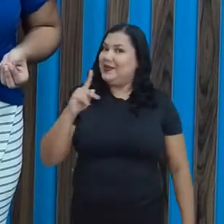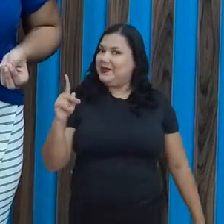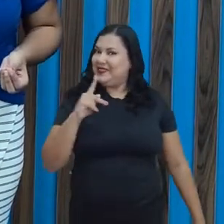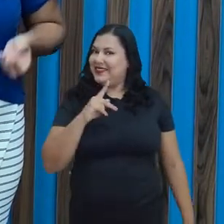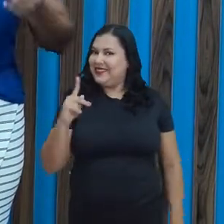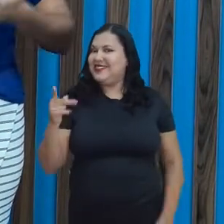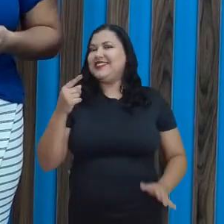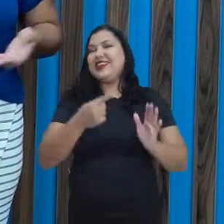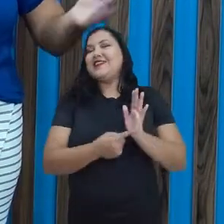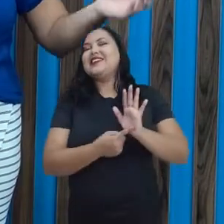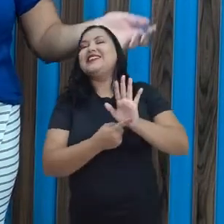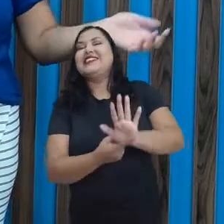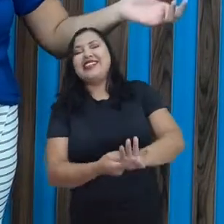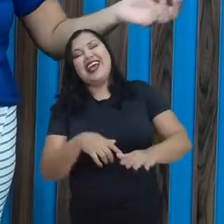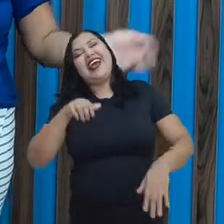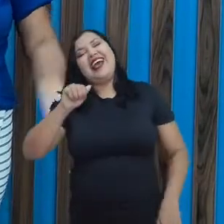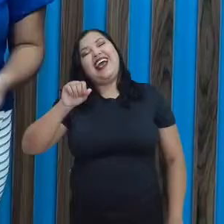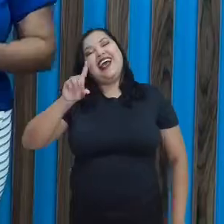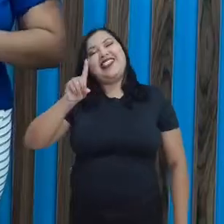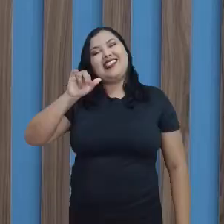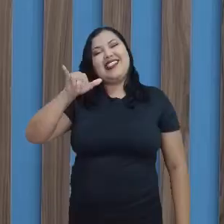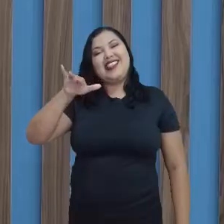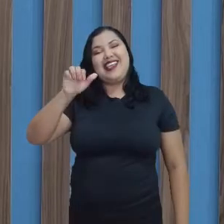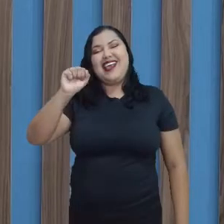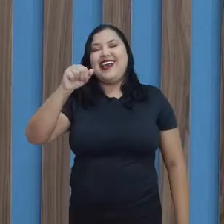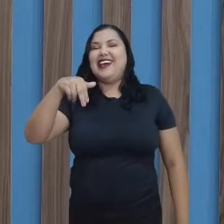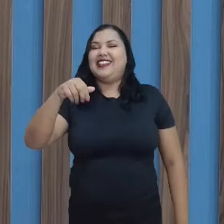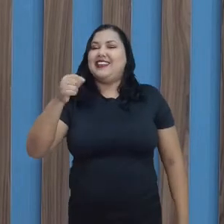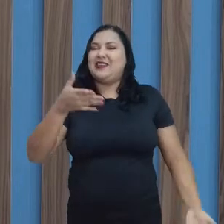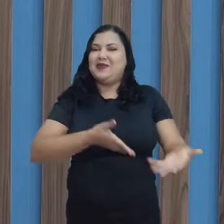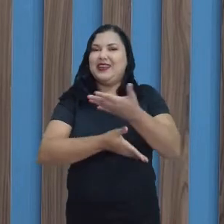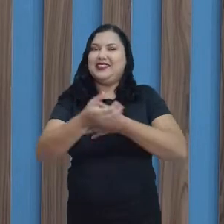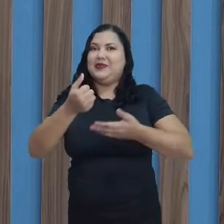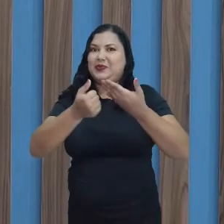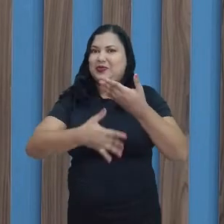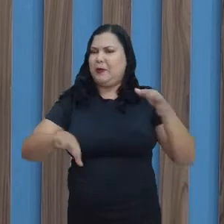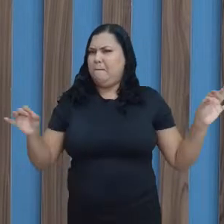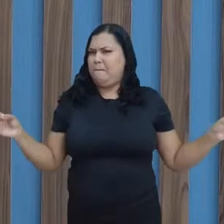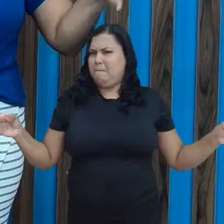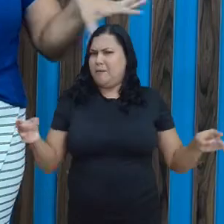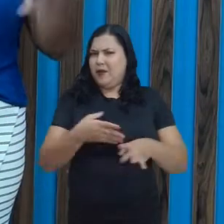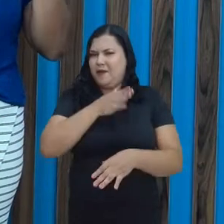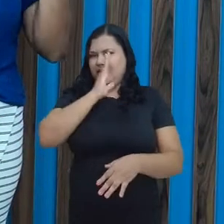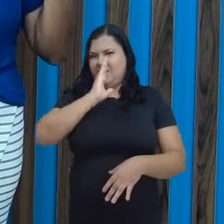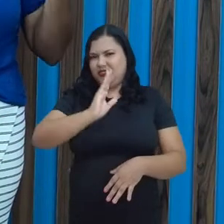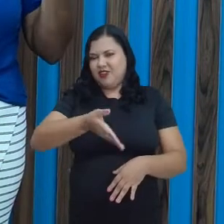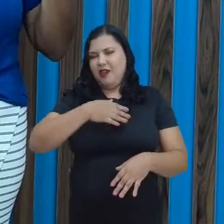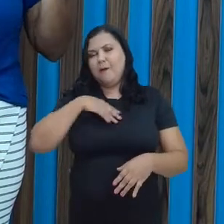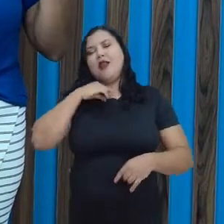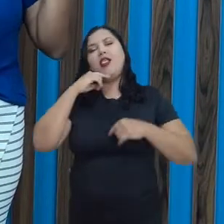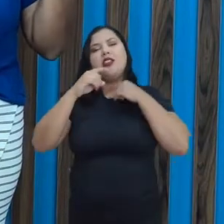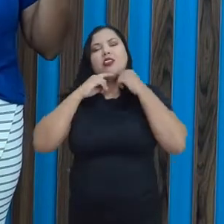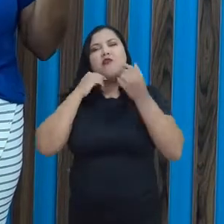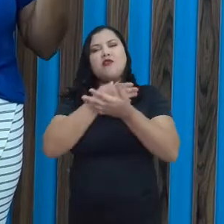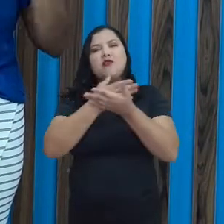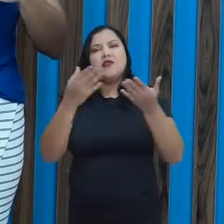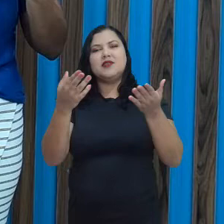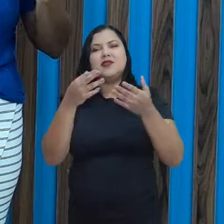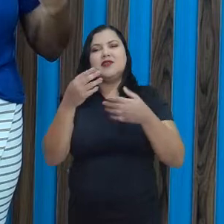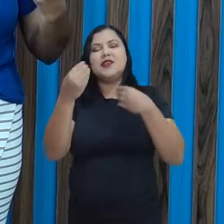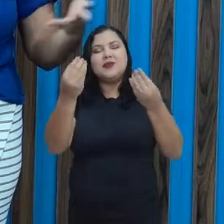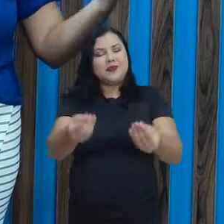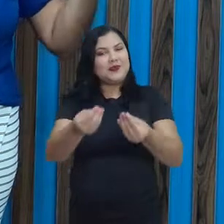chat. Que é quem? A professora Adriana Maria, que está aqui, ó, prontíssima para receber as dúvidas de vocês, as perguntas,